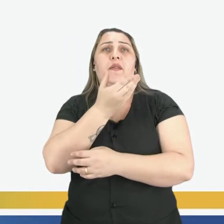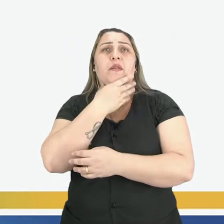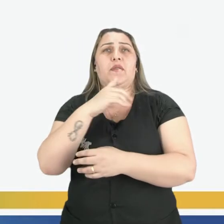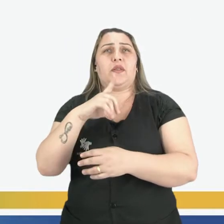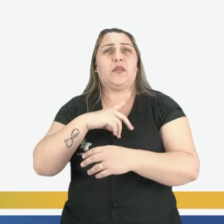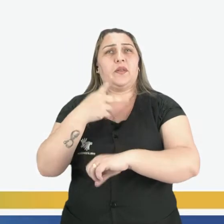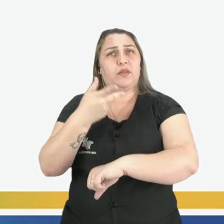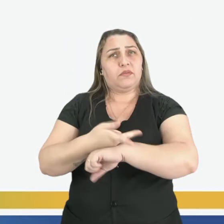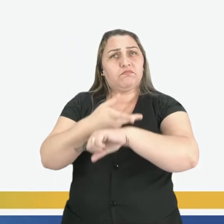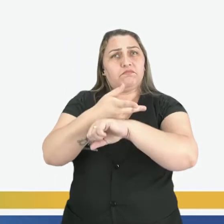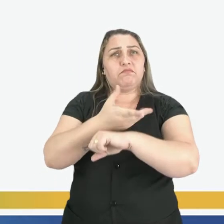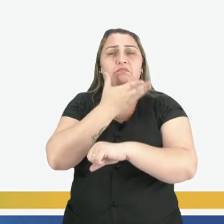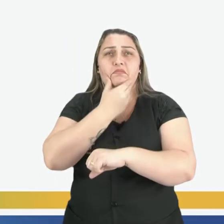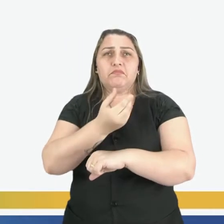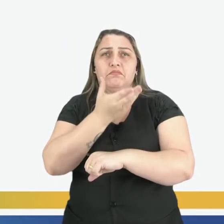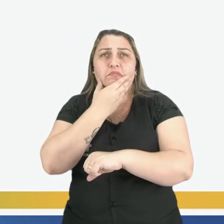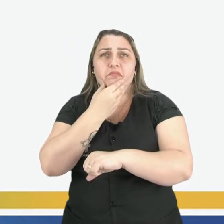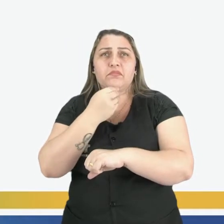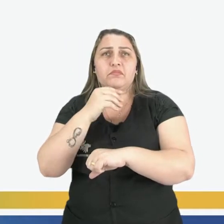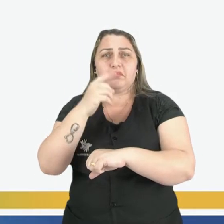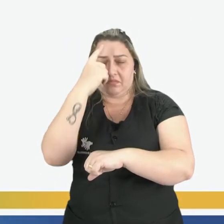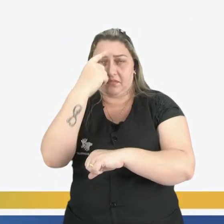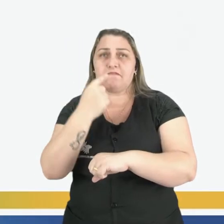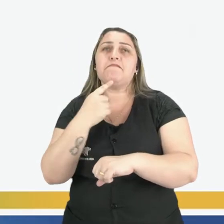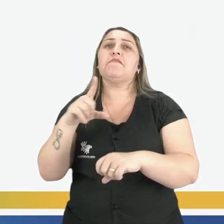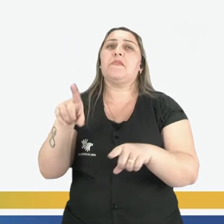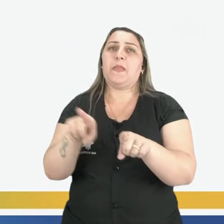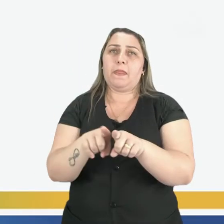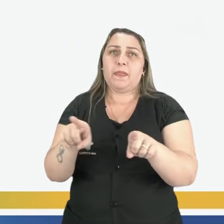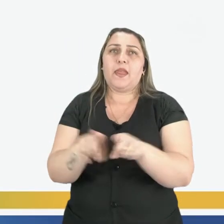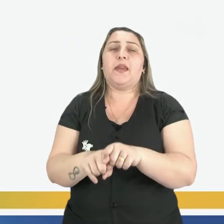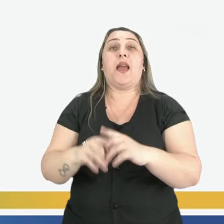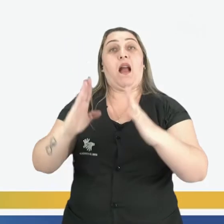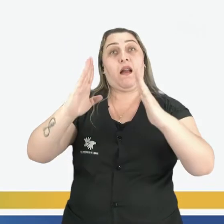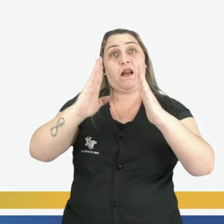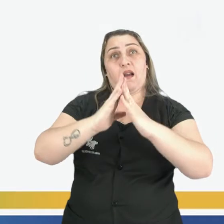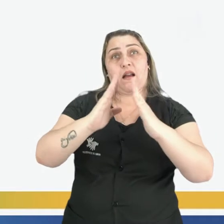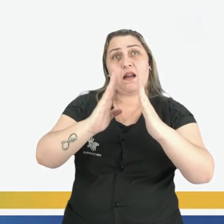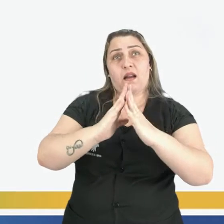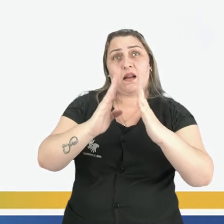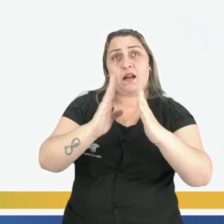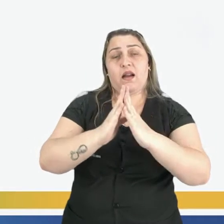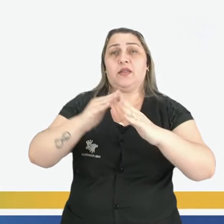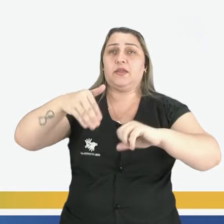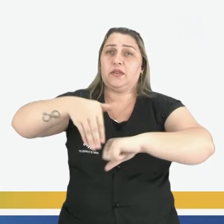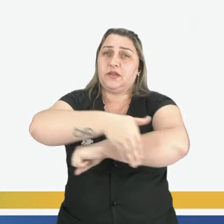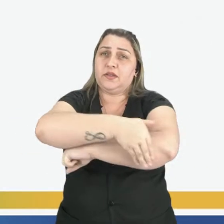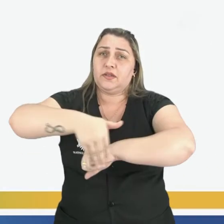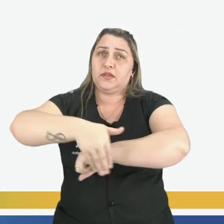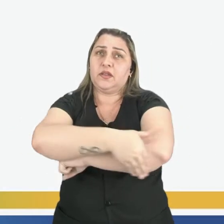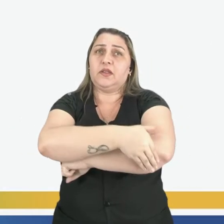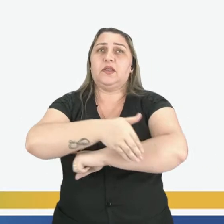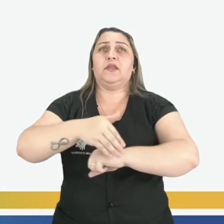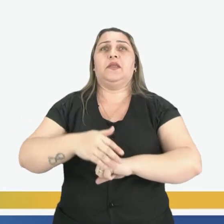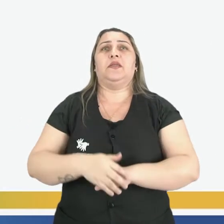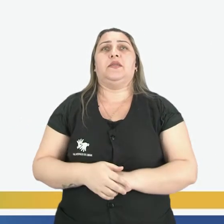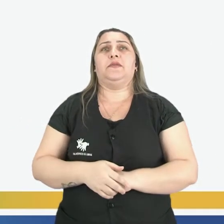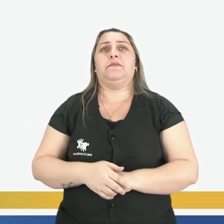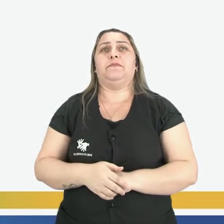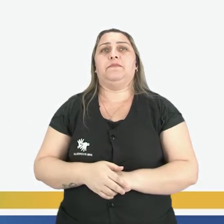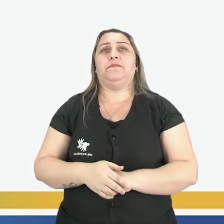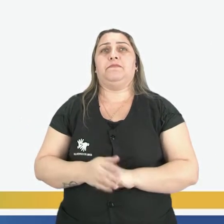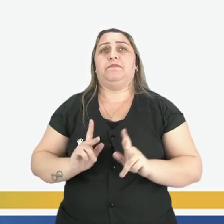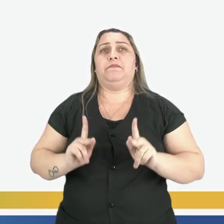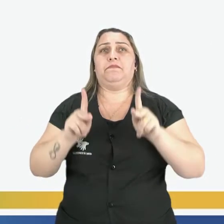tem elementos que foram criados pelo homem? Tem sim. Quais são eles? Tem a estrada,